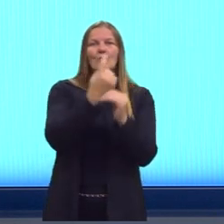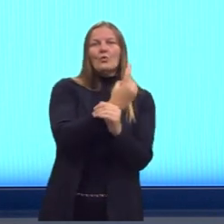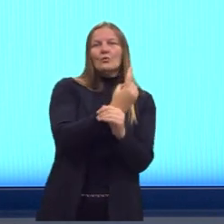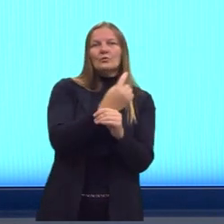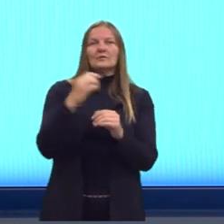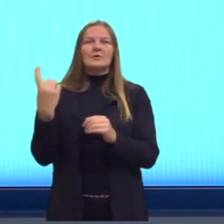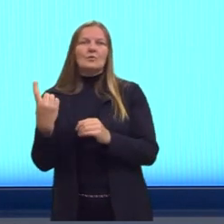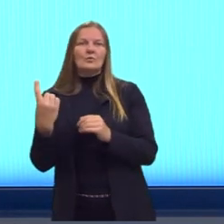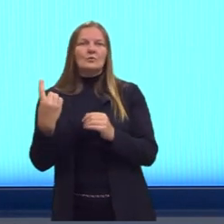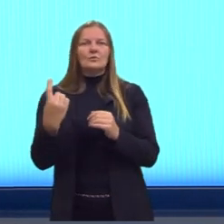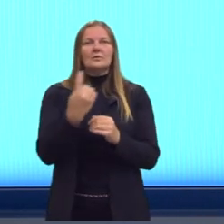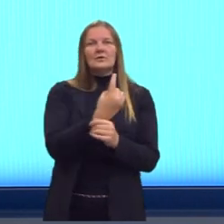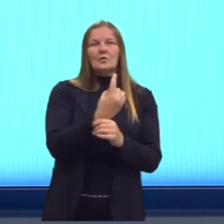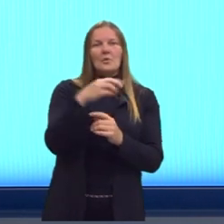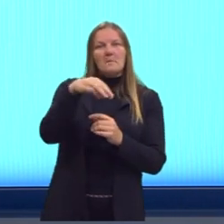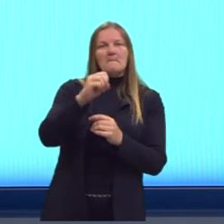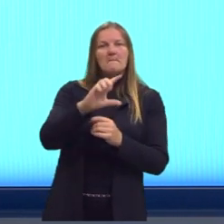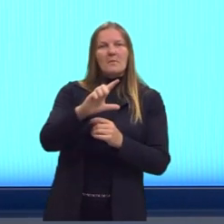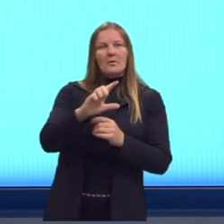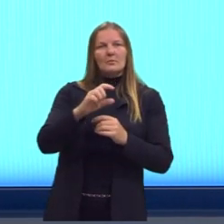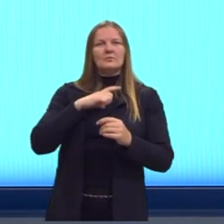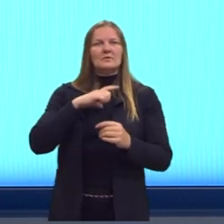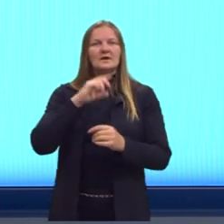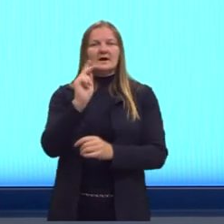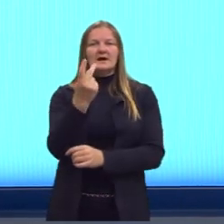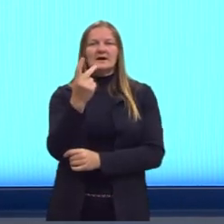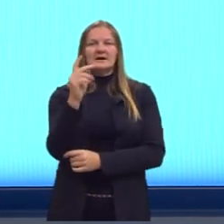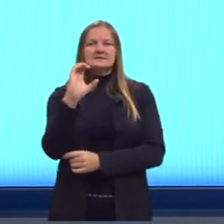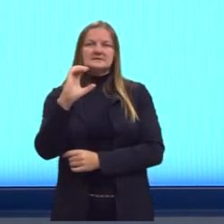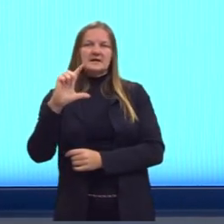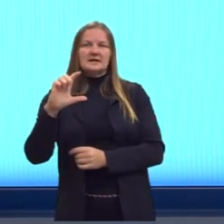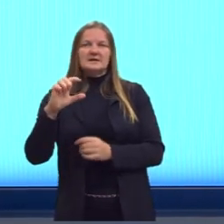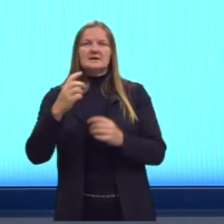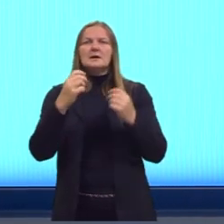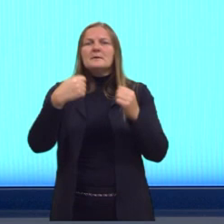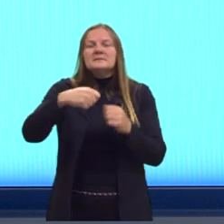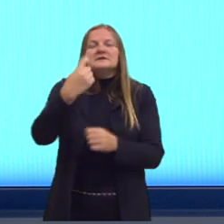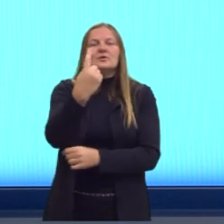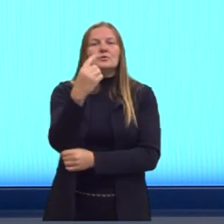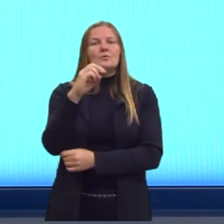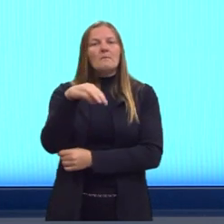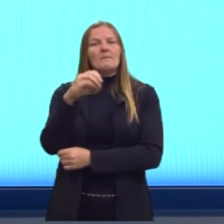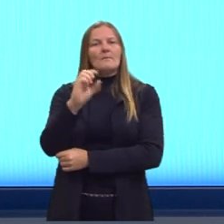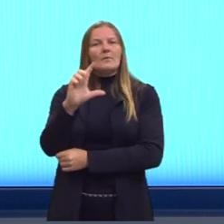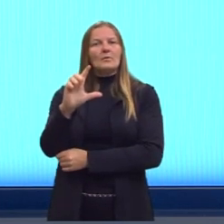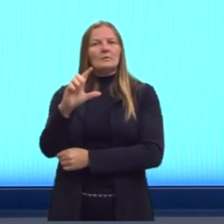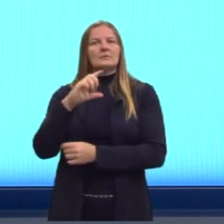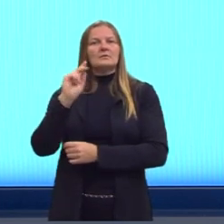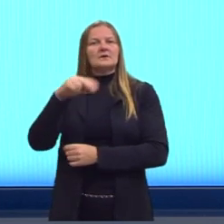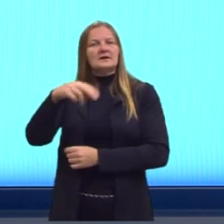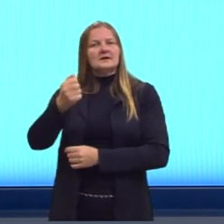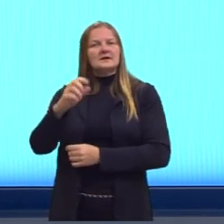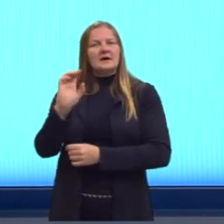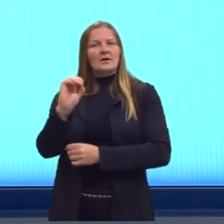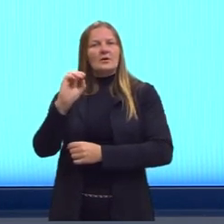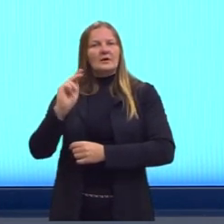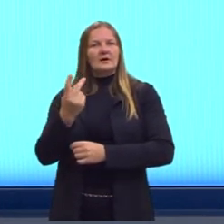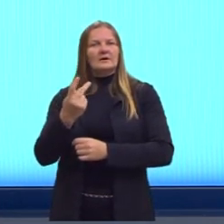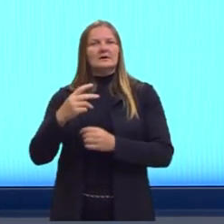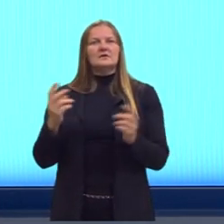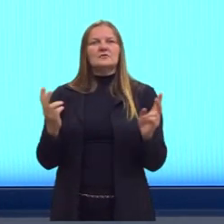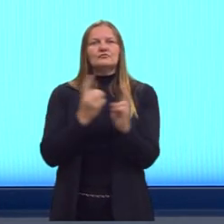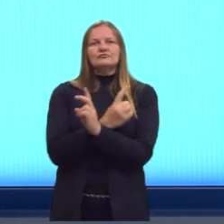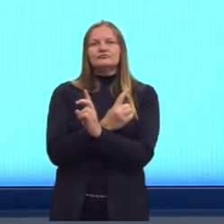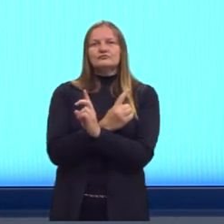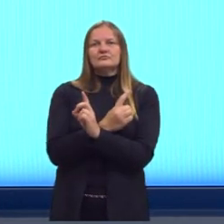a cada um mol de hcl eu preciso de um mol de nh3